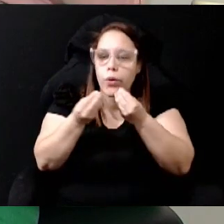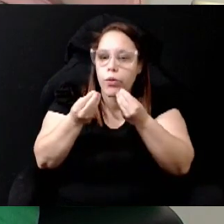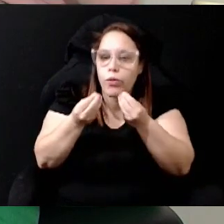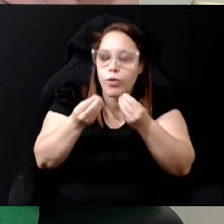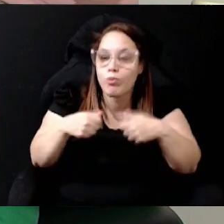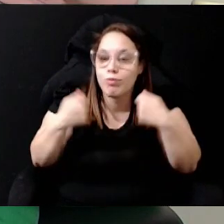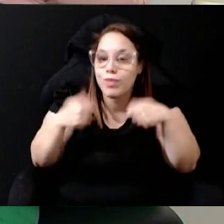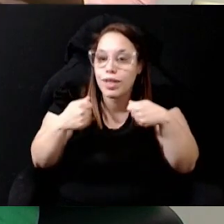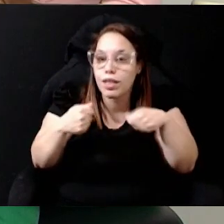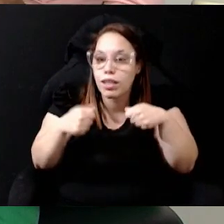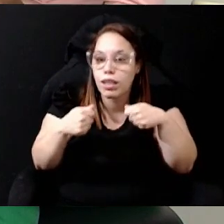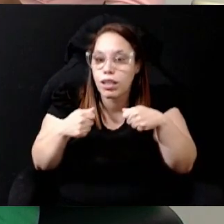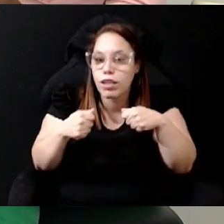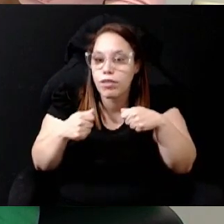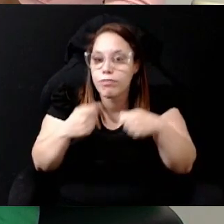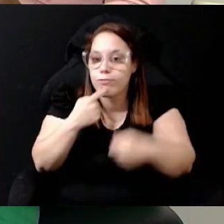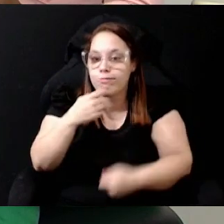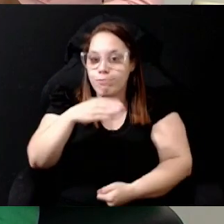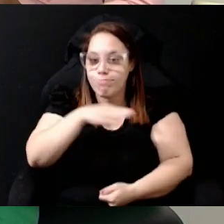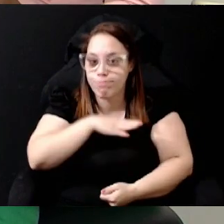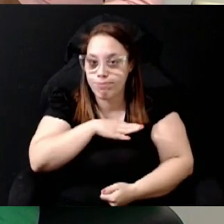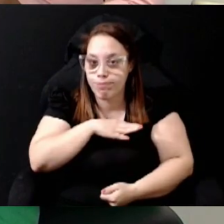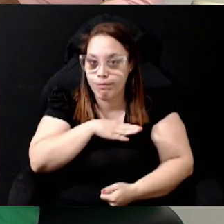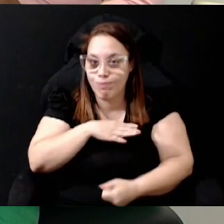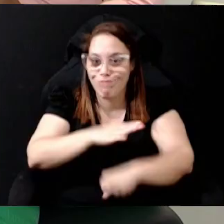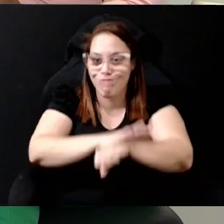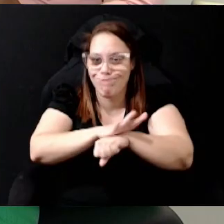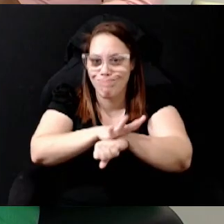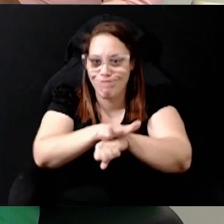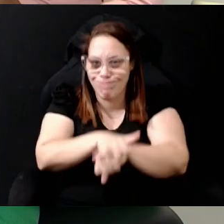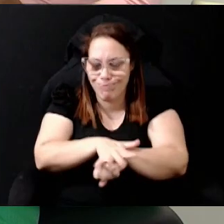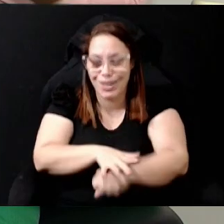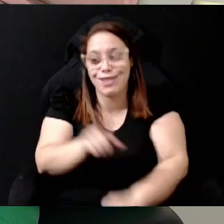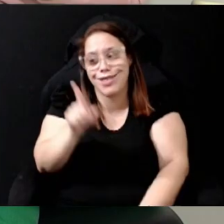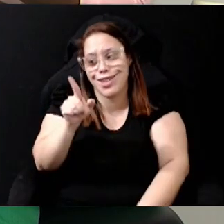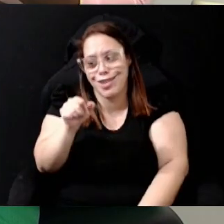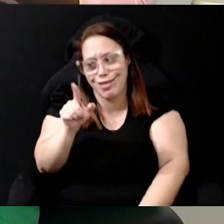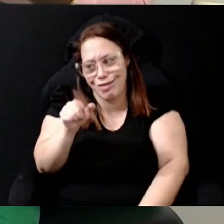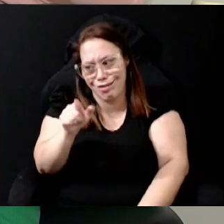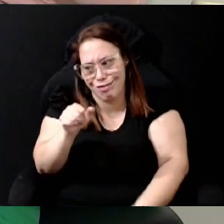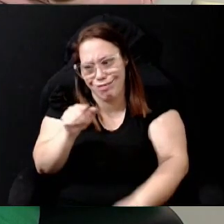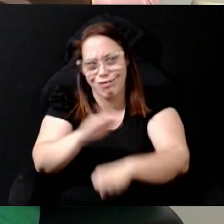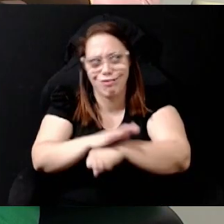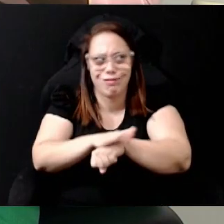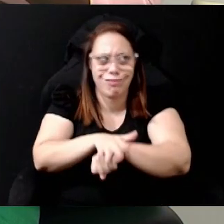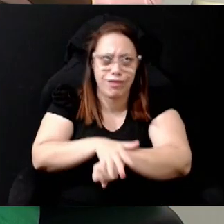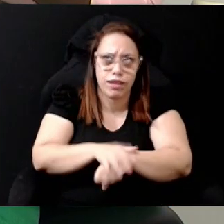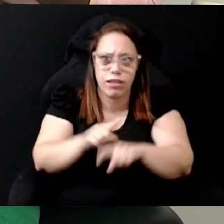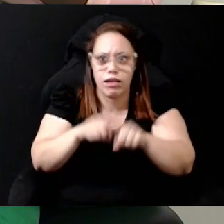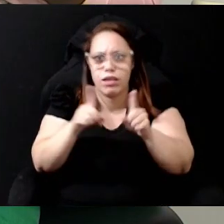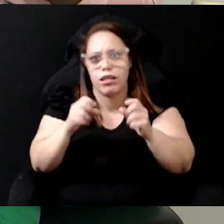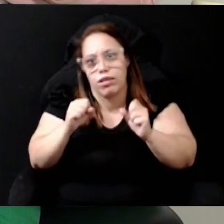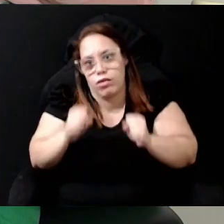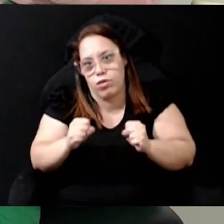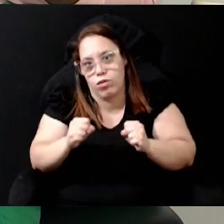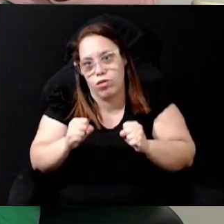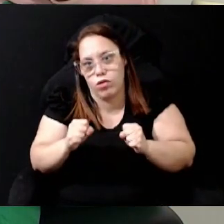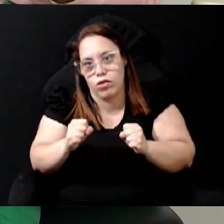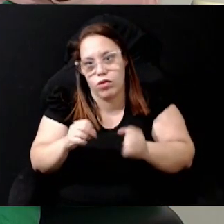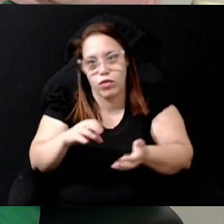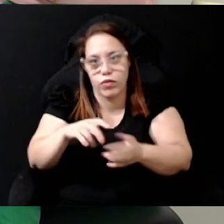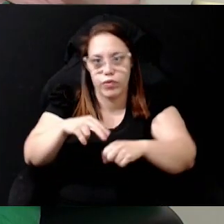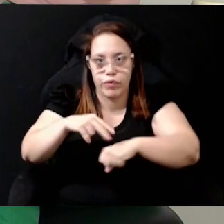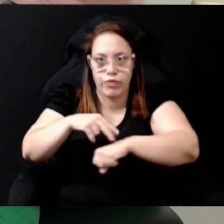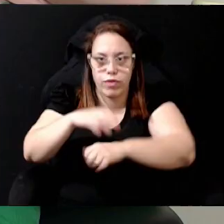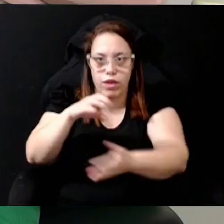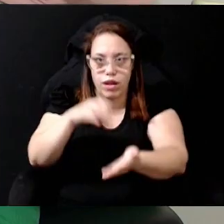te falando do quanto nossa cidade foi uma cidade racista, e ainda é, né? Só que aí você